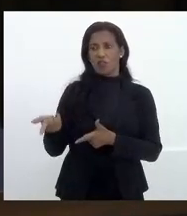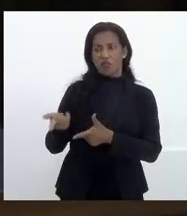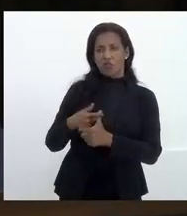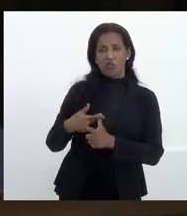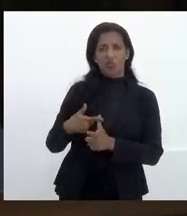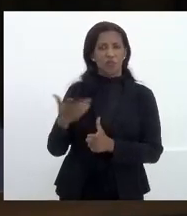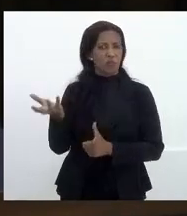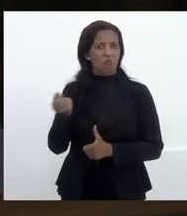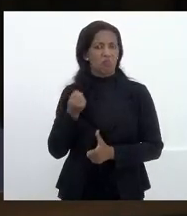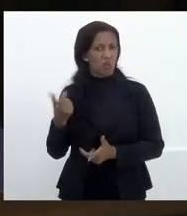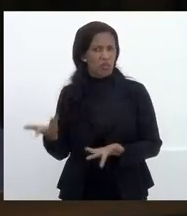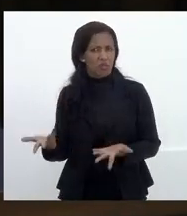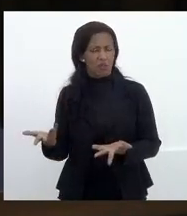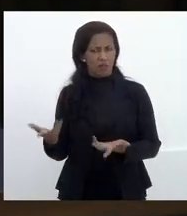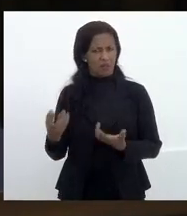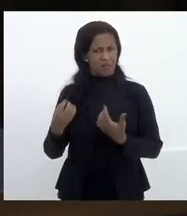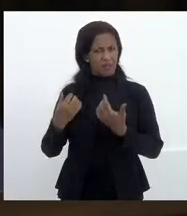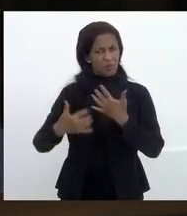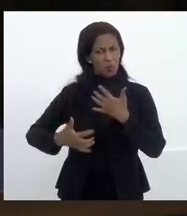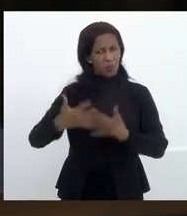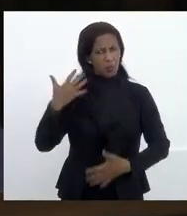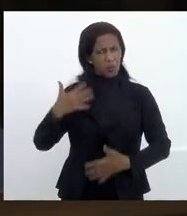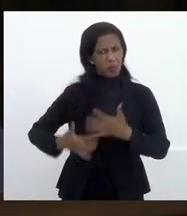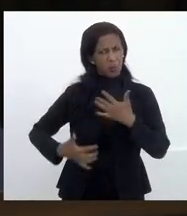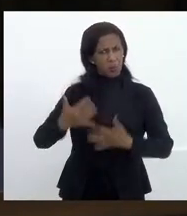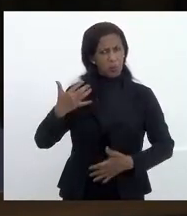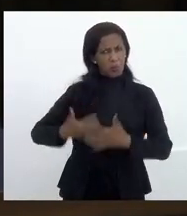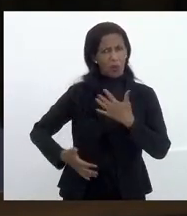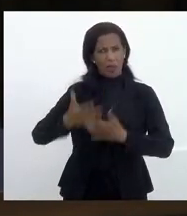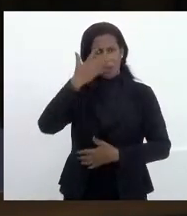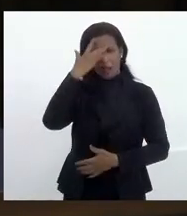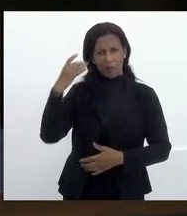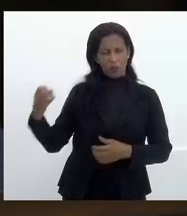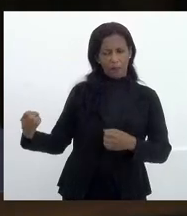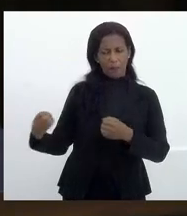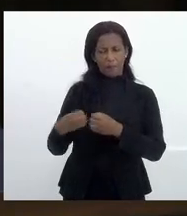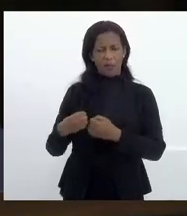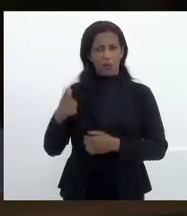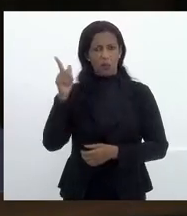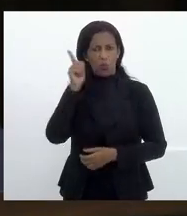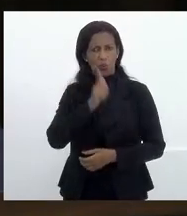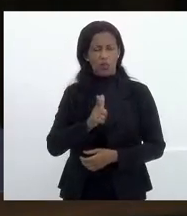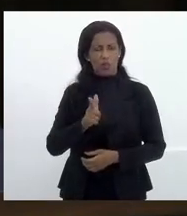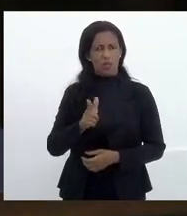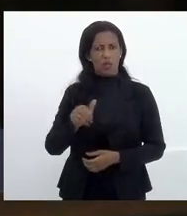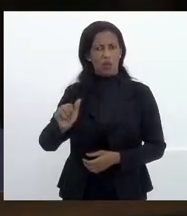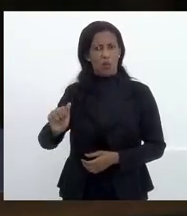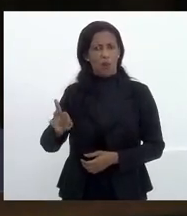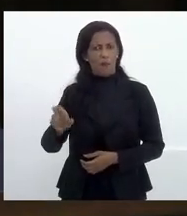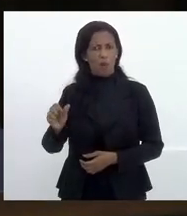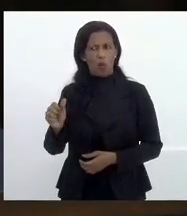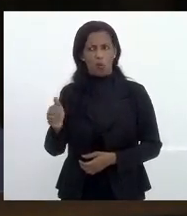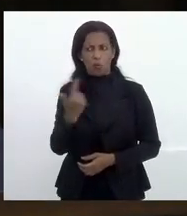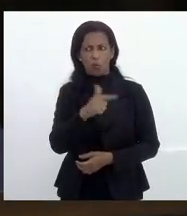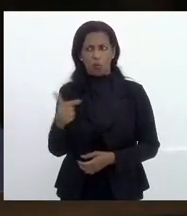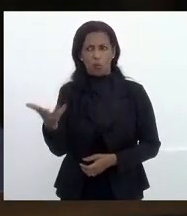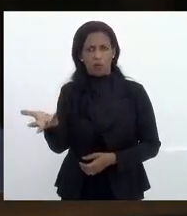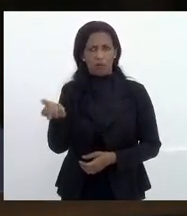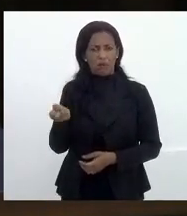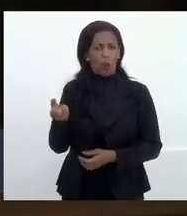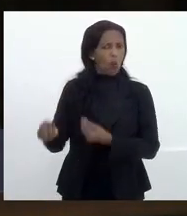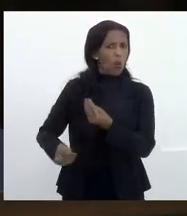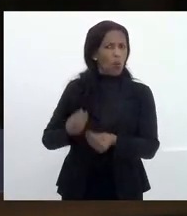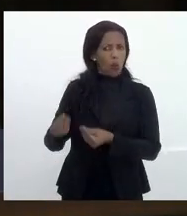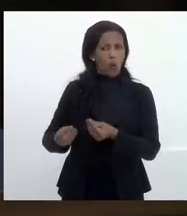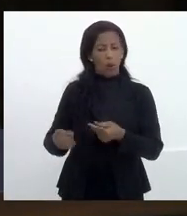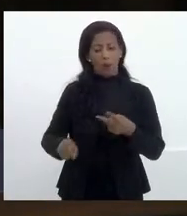receber isso frustra a expectativa de quem já está prestes a conseguir o abono de não ter esse rendimento e até que